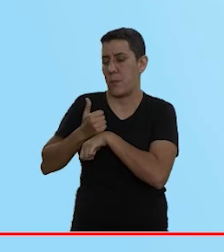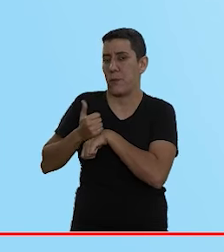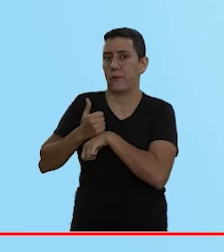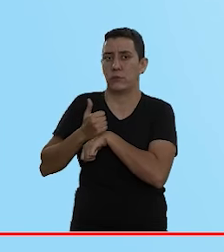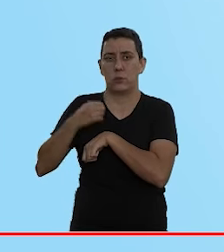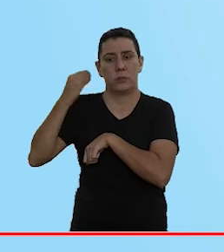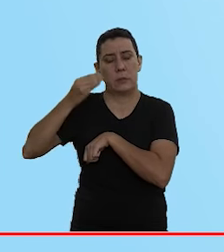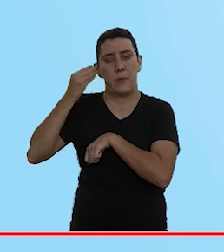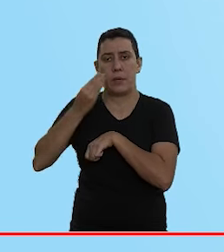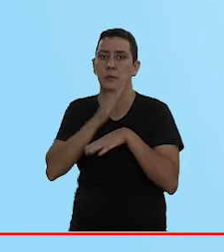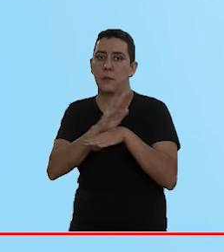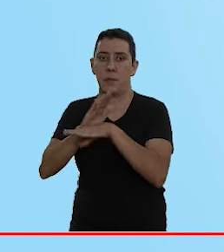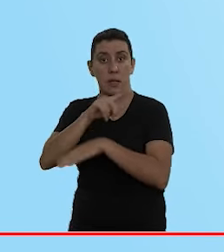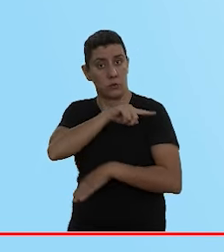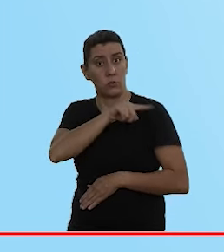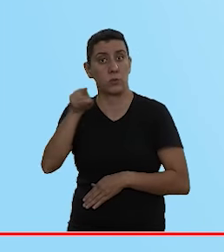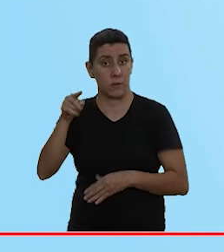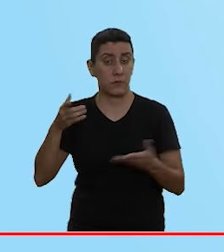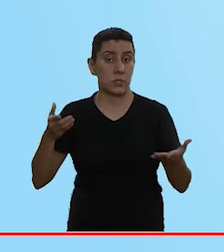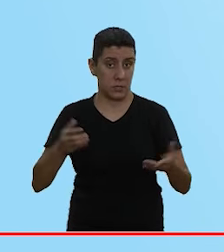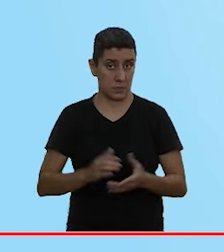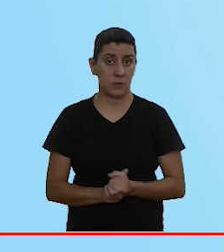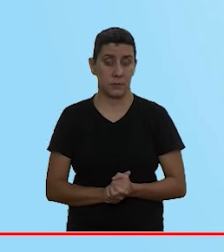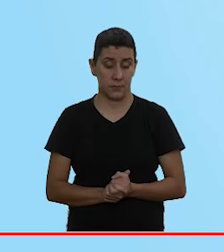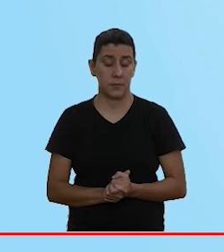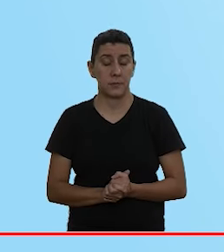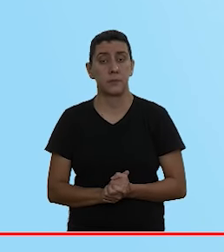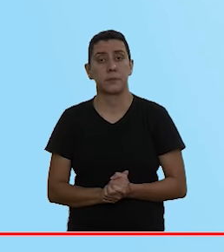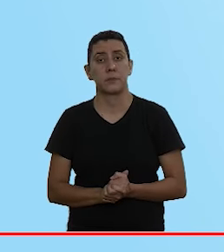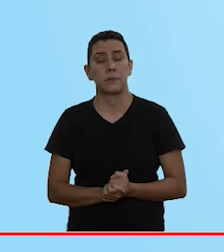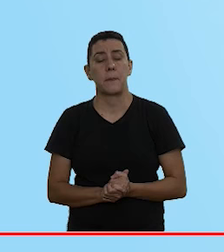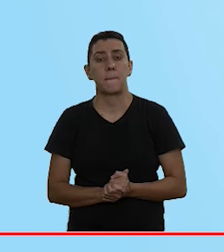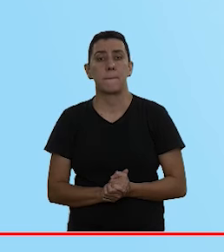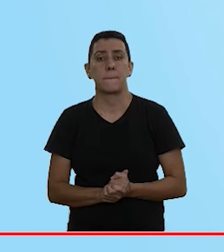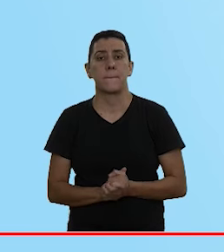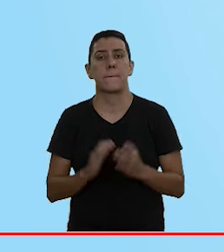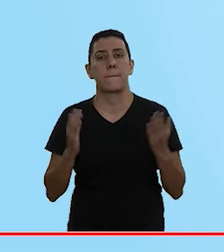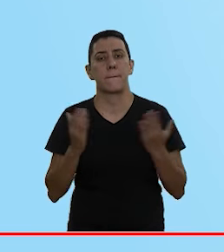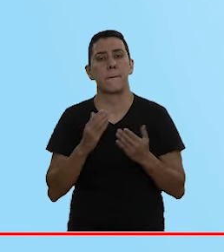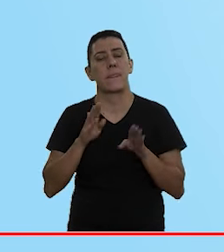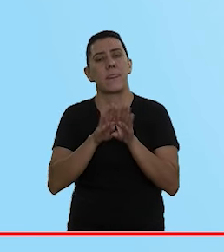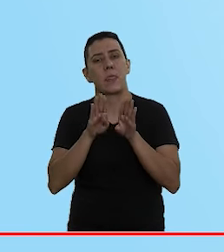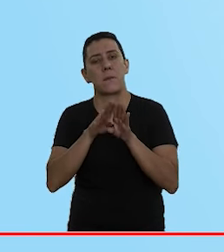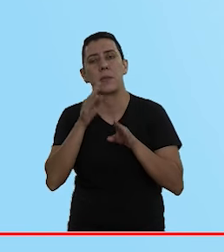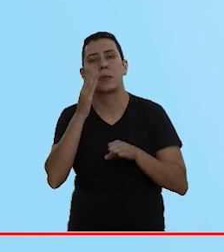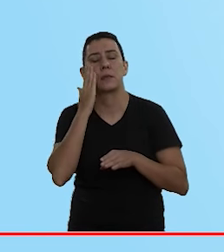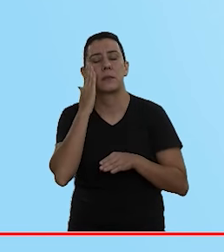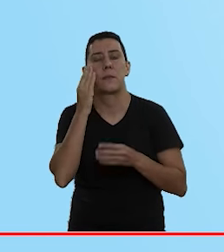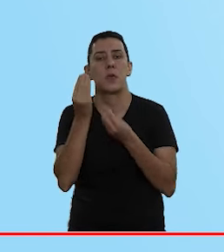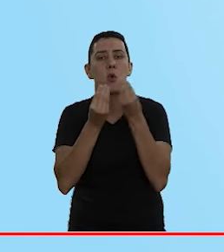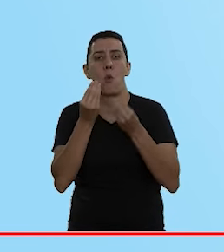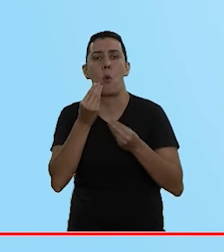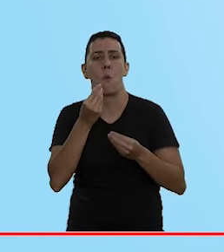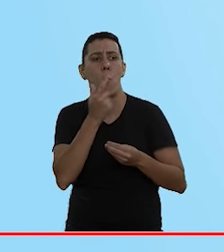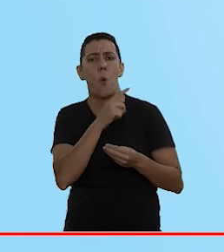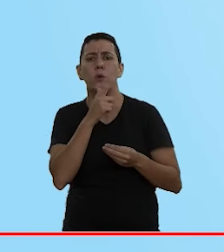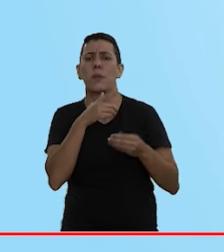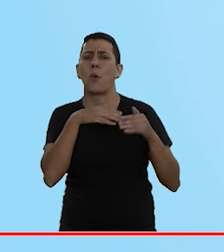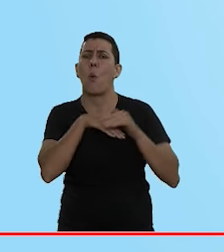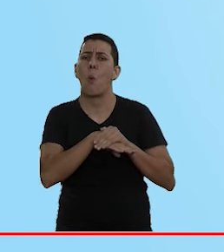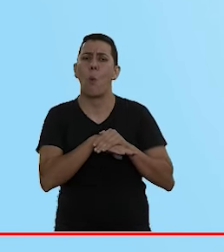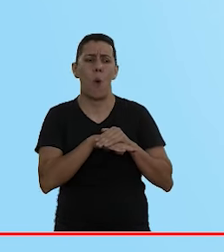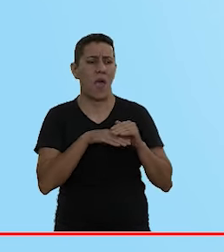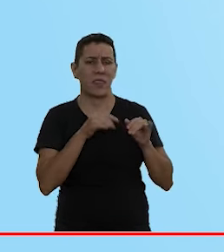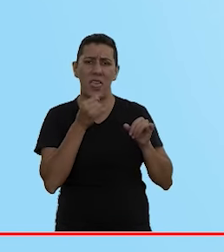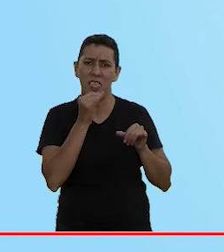finais. Falando um pouco sobre o sistema de armazenamento de energia, basicamente aqui a gente tem módulos